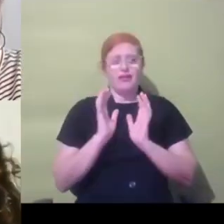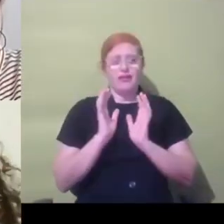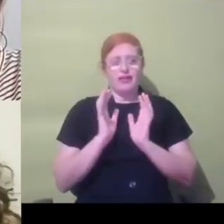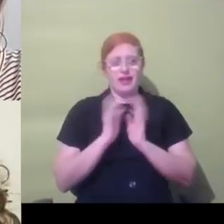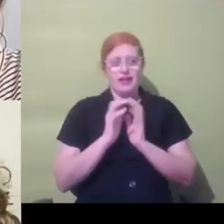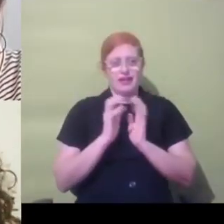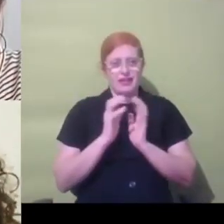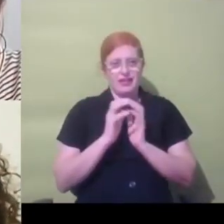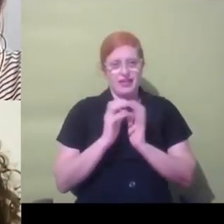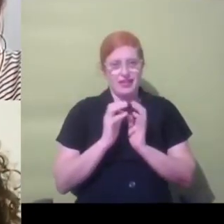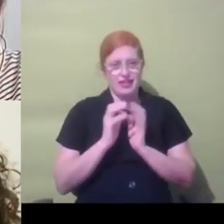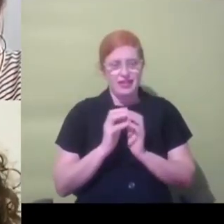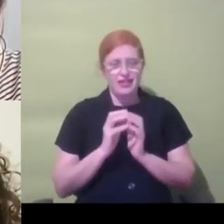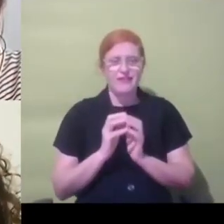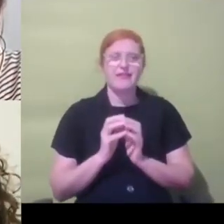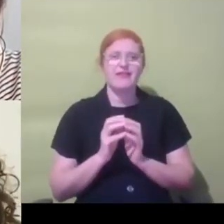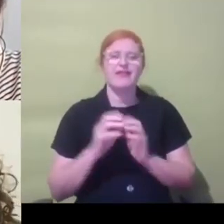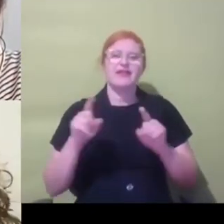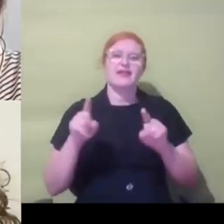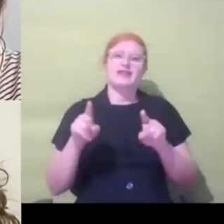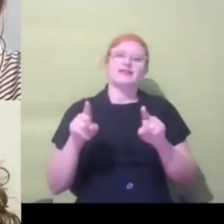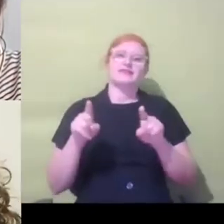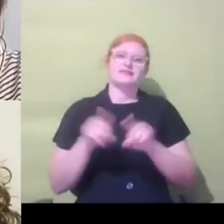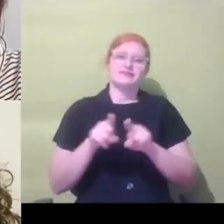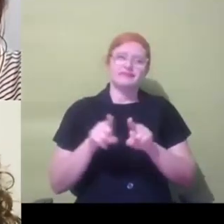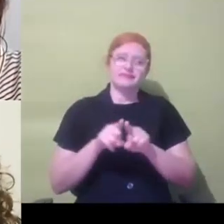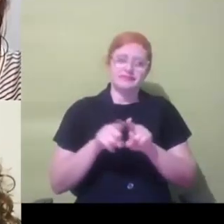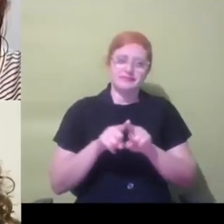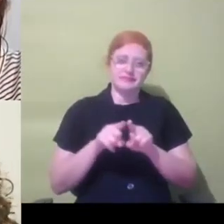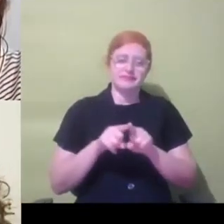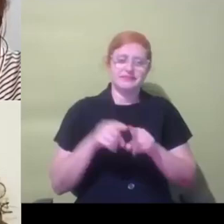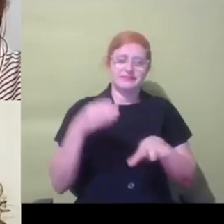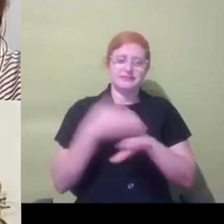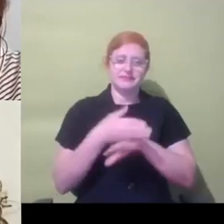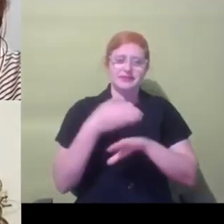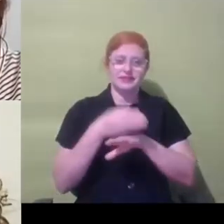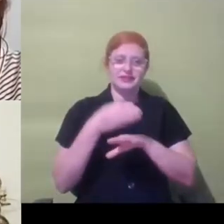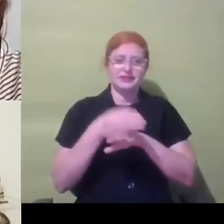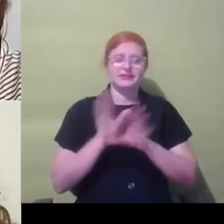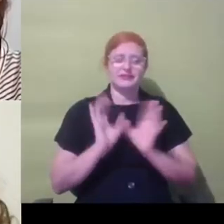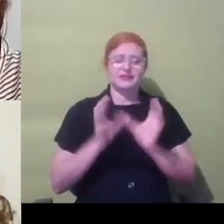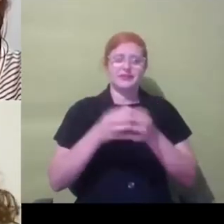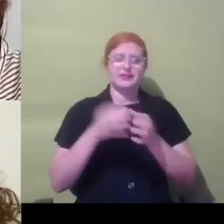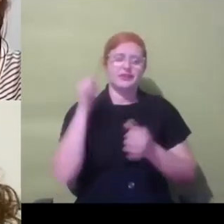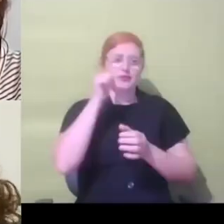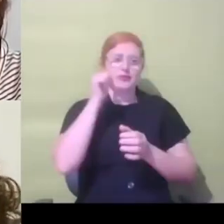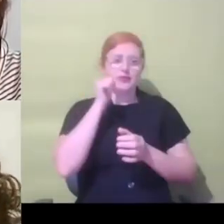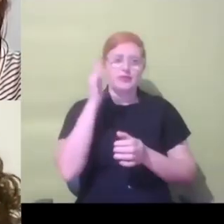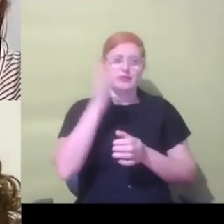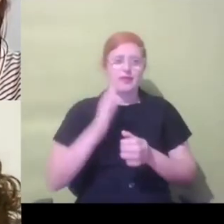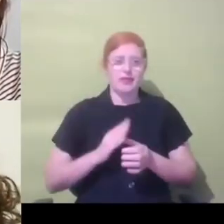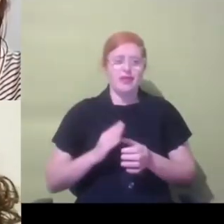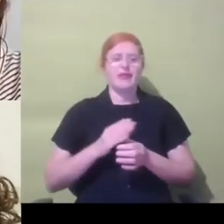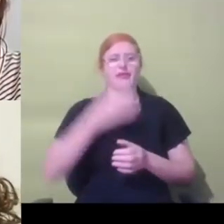de Pernambuco e da AMB, Articulação de Mulheres Brasileiras. Eu sou uma mulher